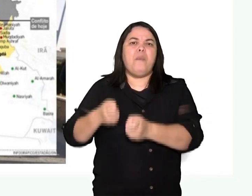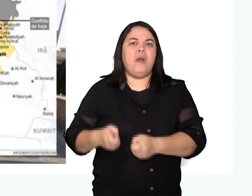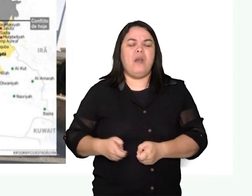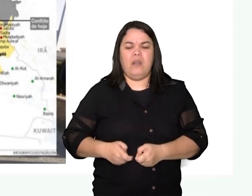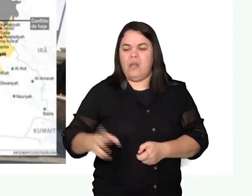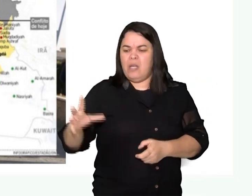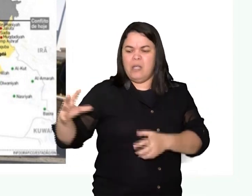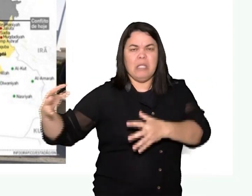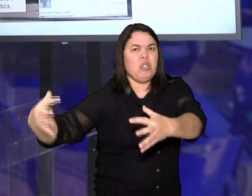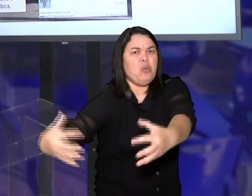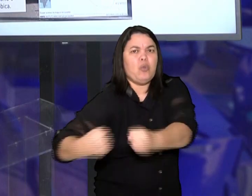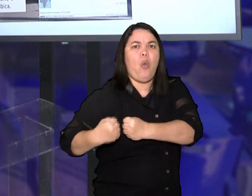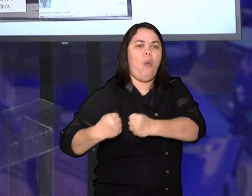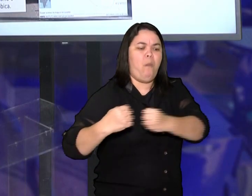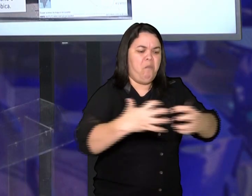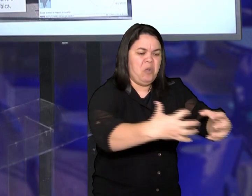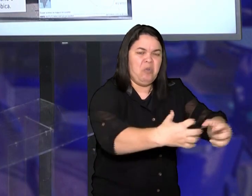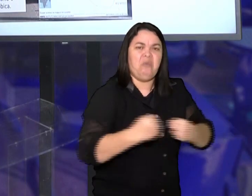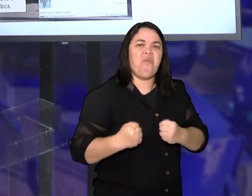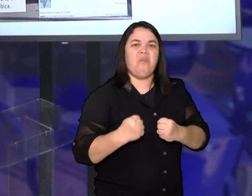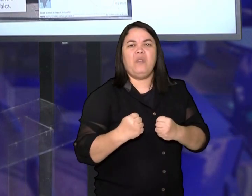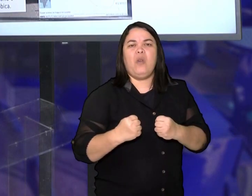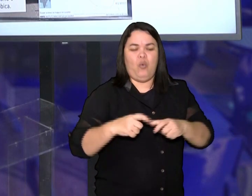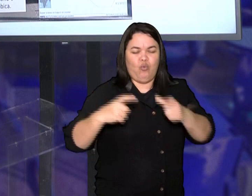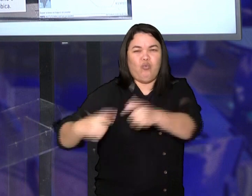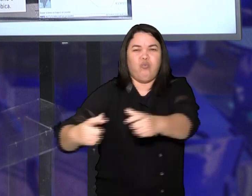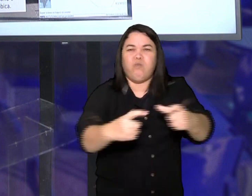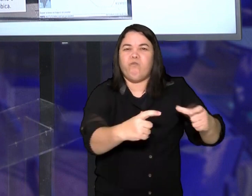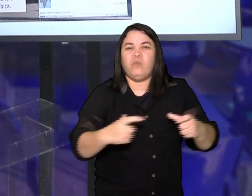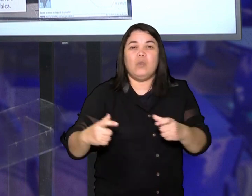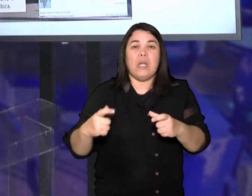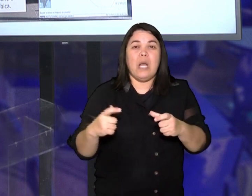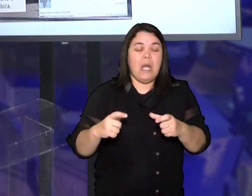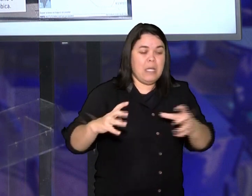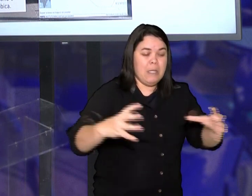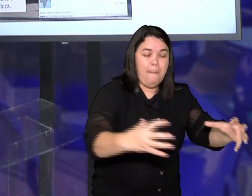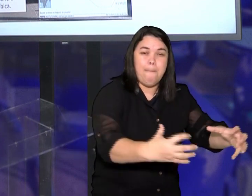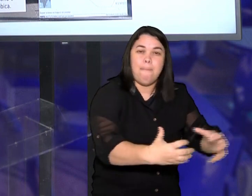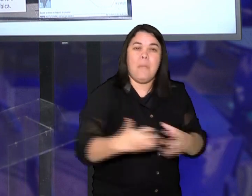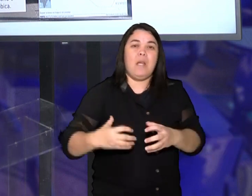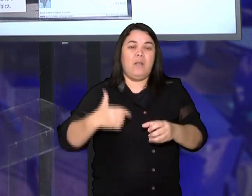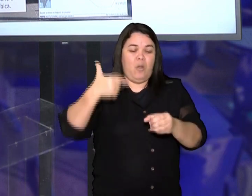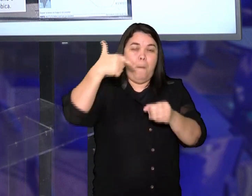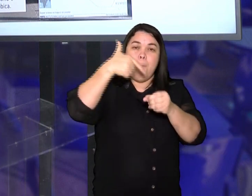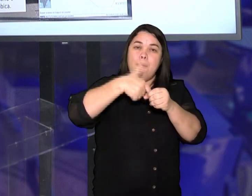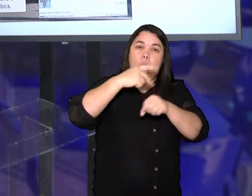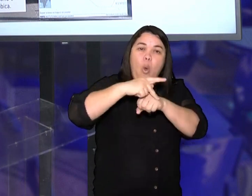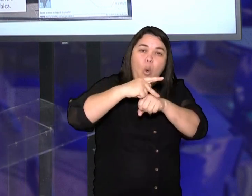isso, professor? Explorando principalmente poços de petróleo e também